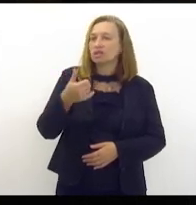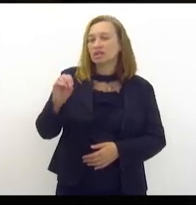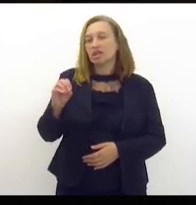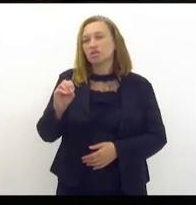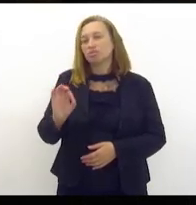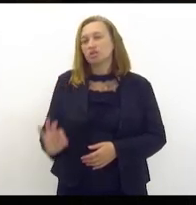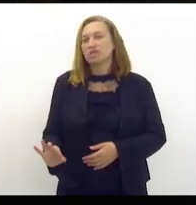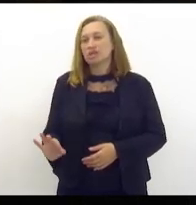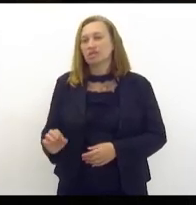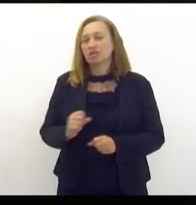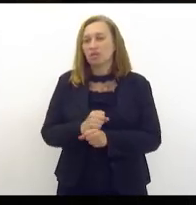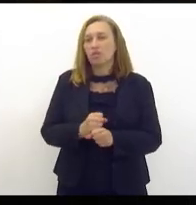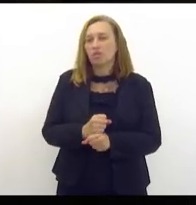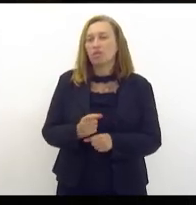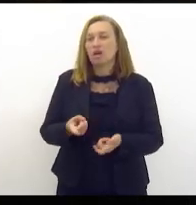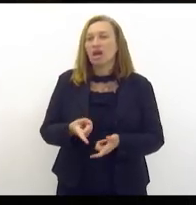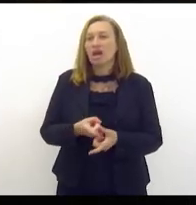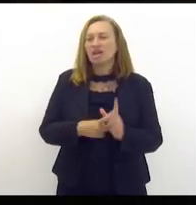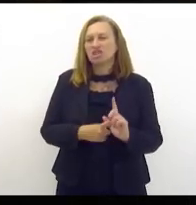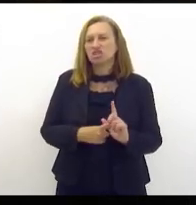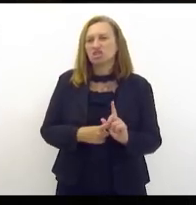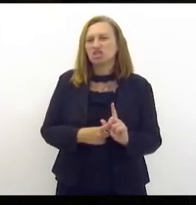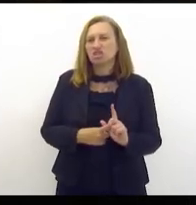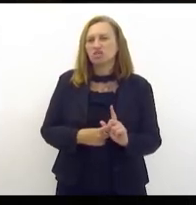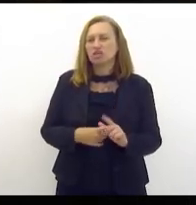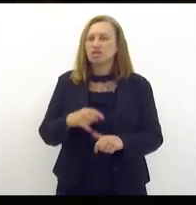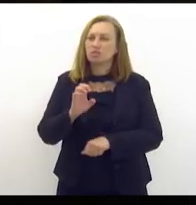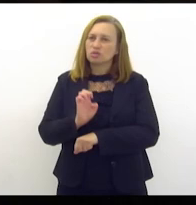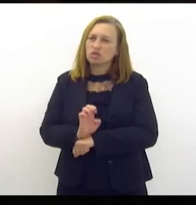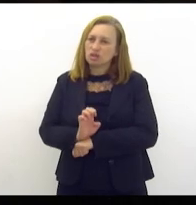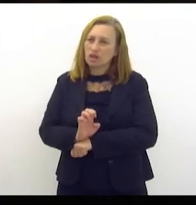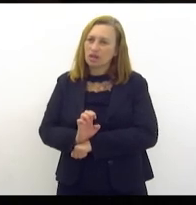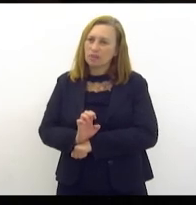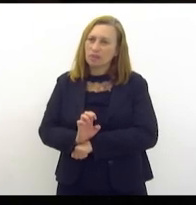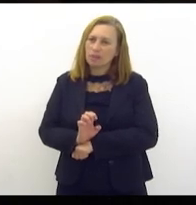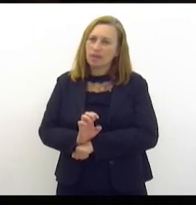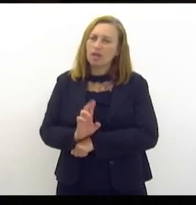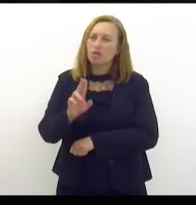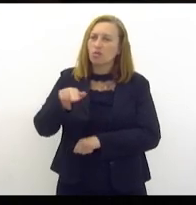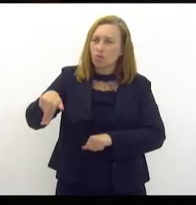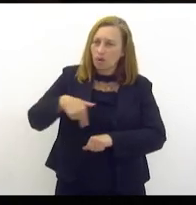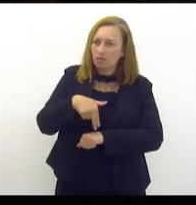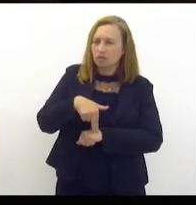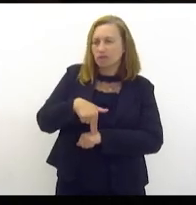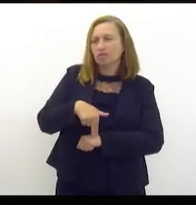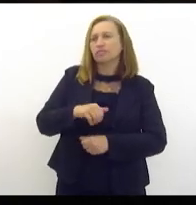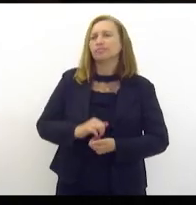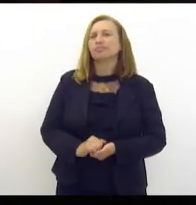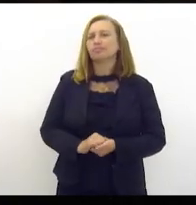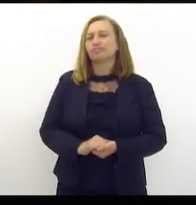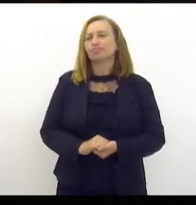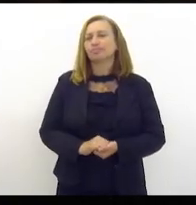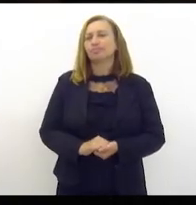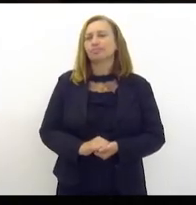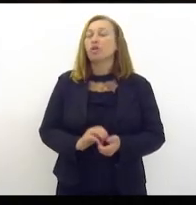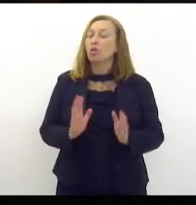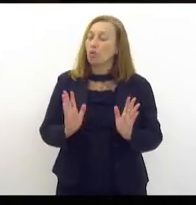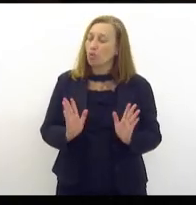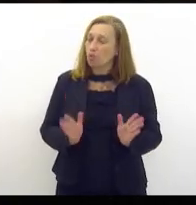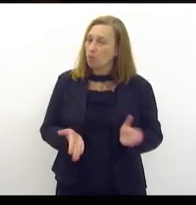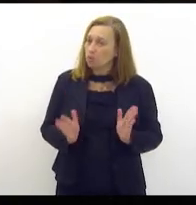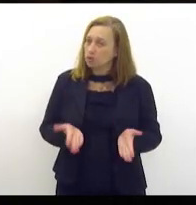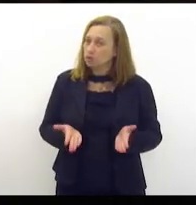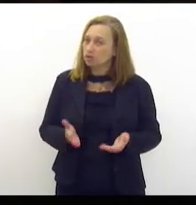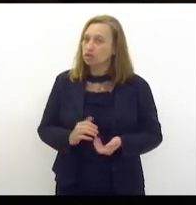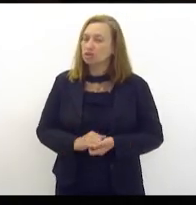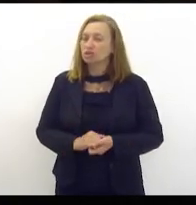ao ano. A dívida do Estado com a União monta hoje